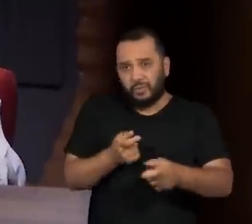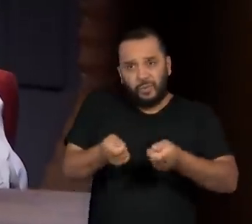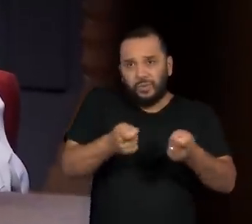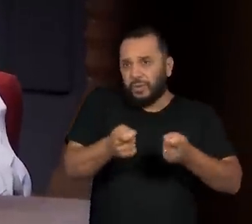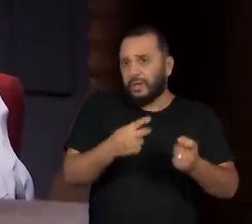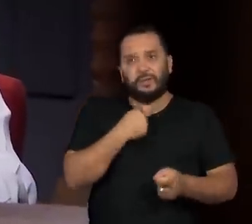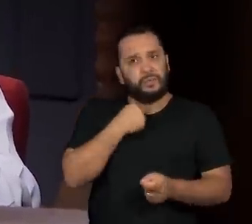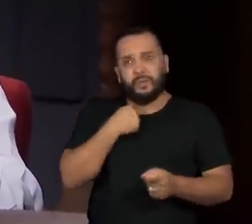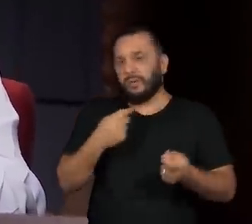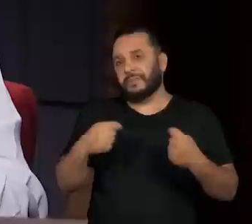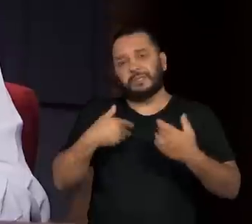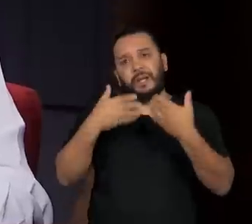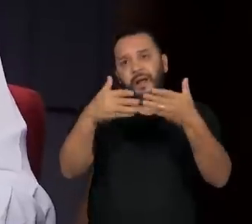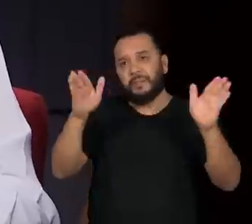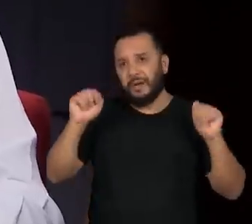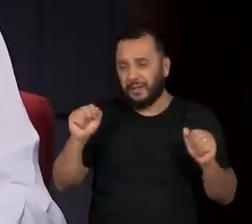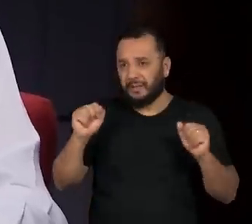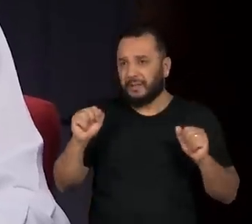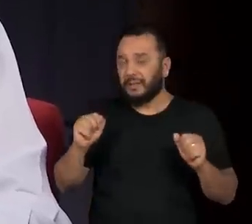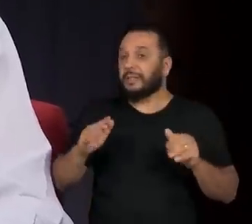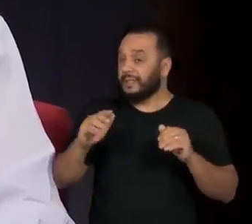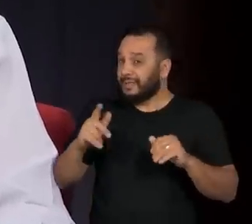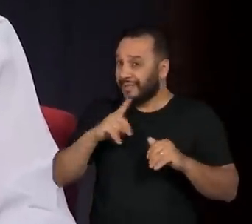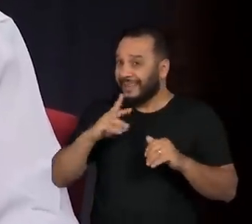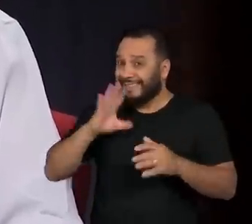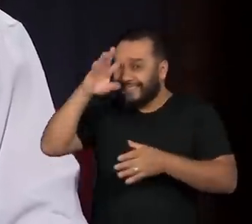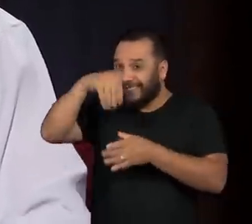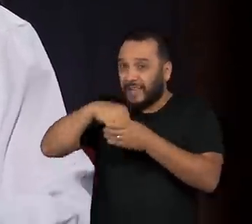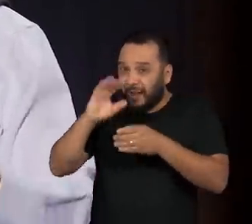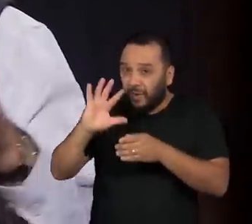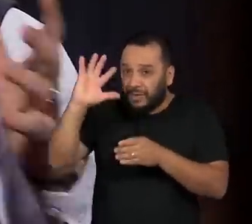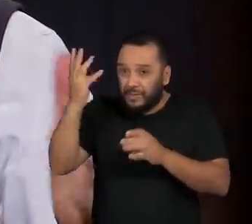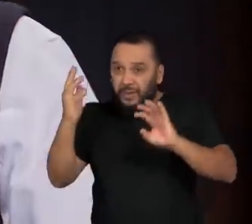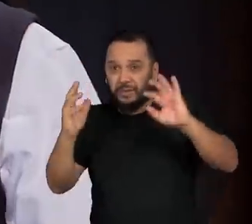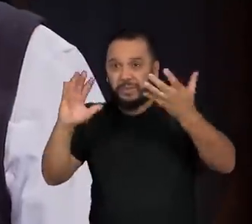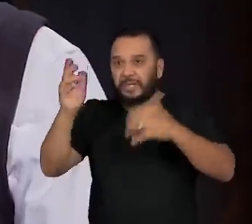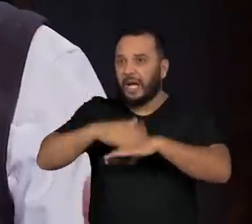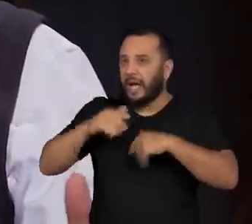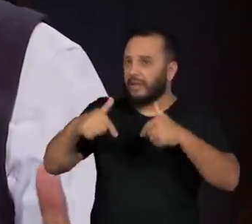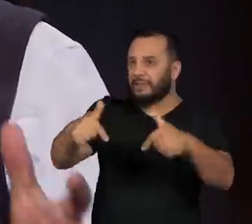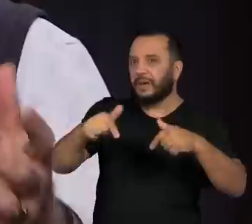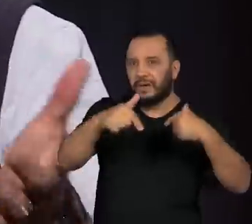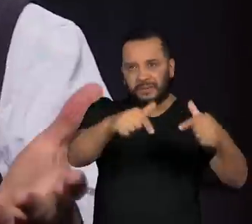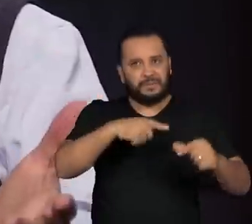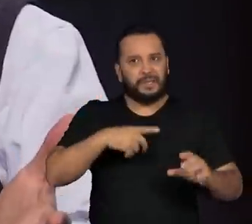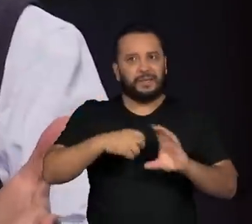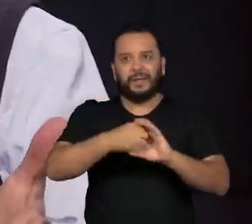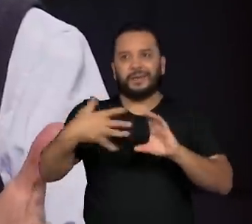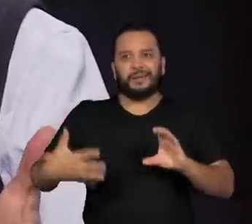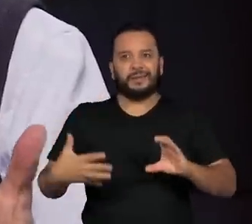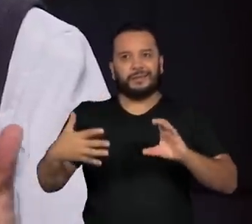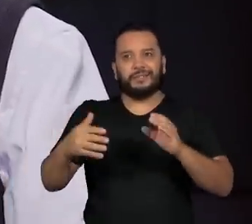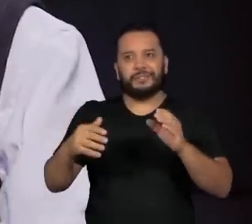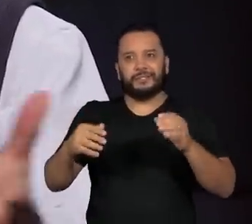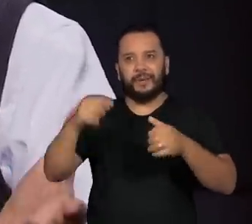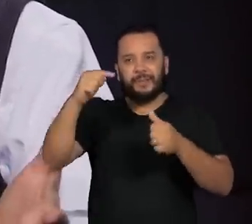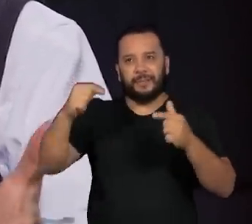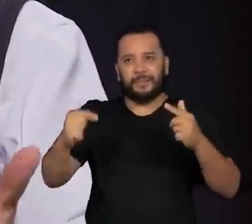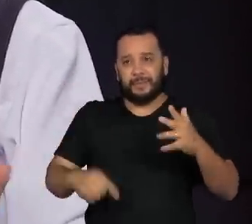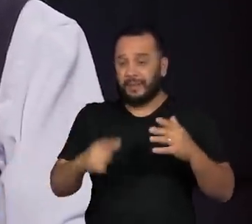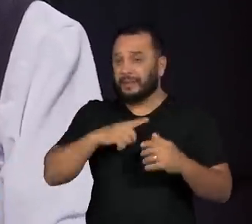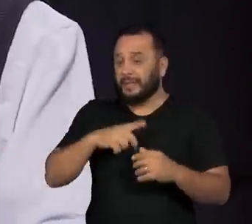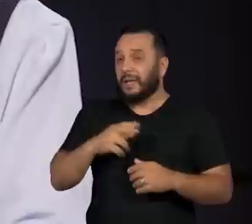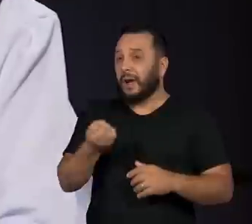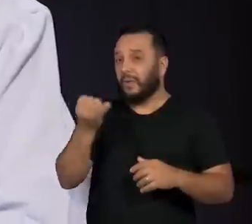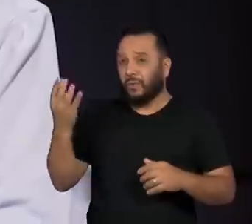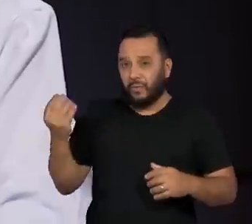aberta as ações sobre ela que crescem sobre ela cada uma delas tem características específicas algumas por exemplo são mensageirinhas